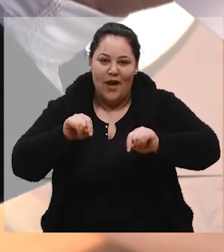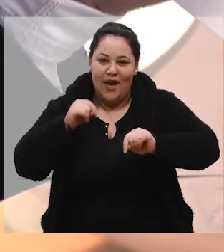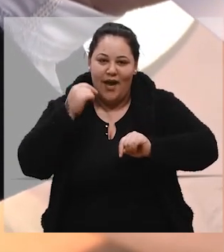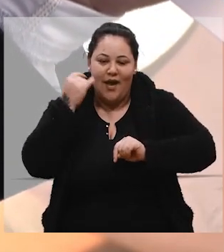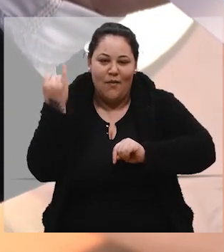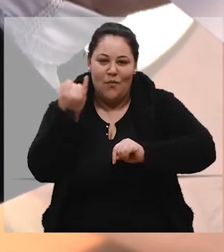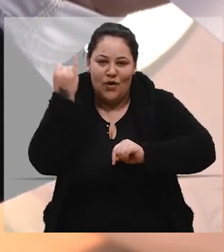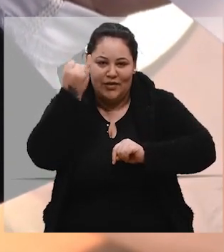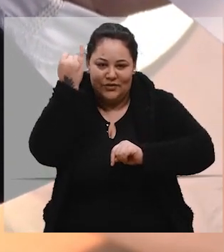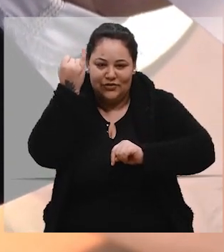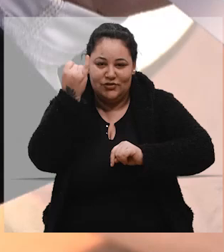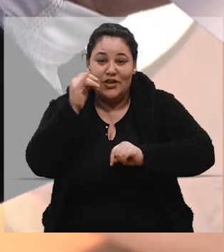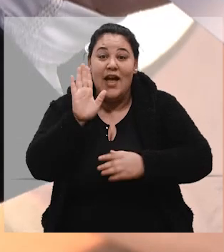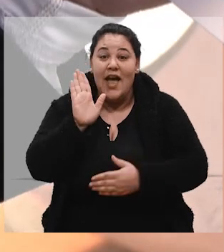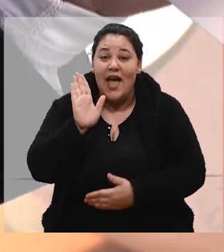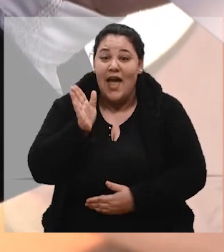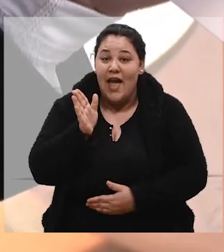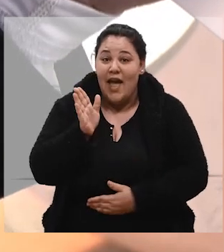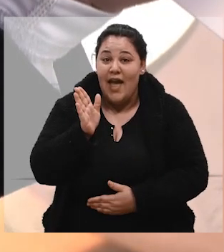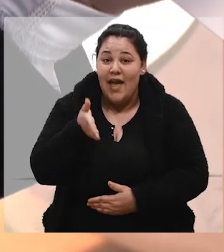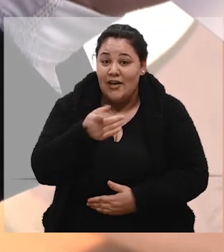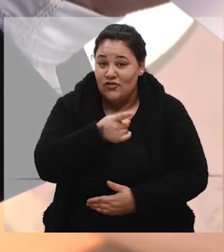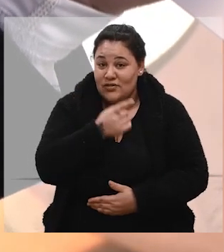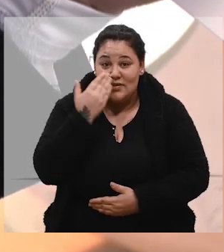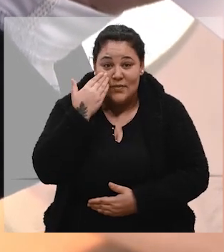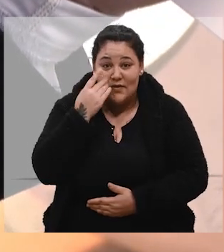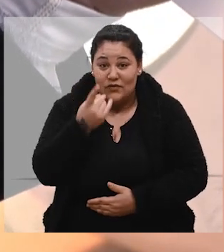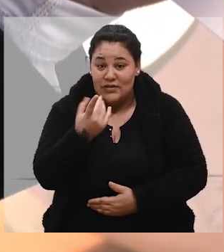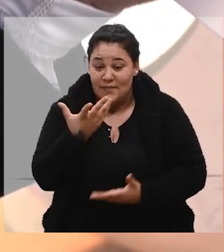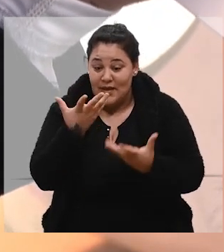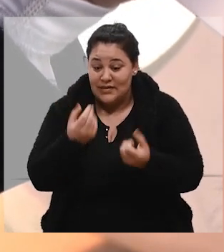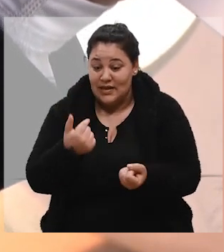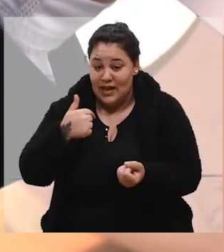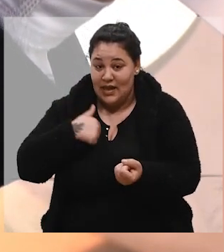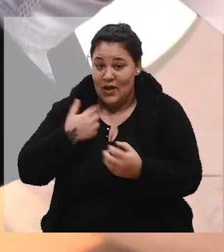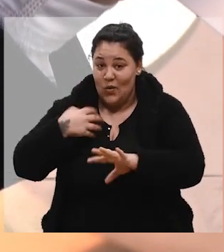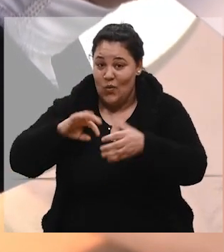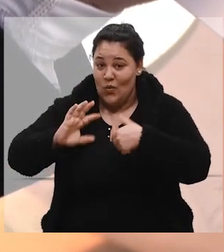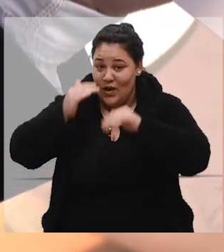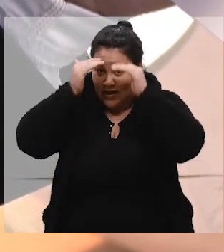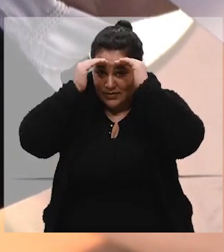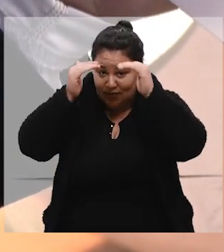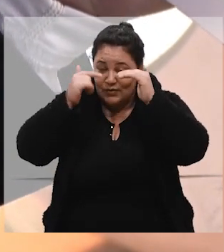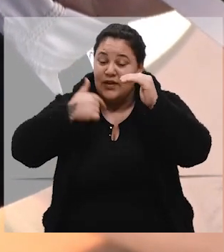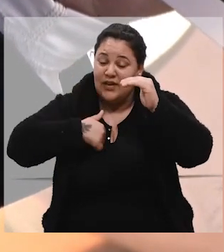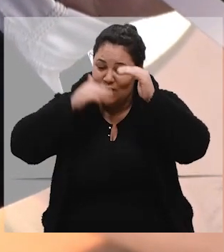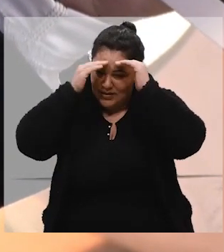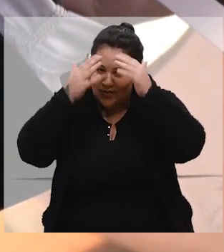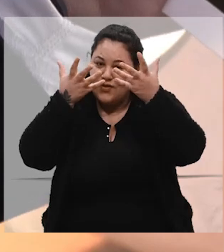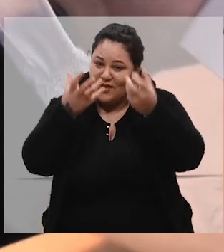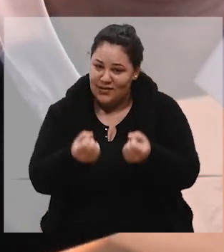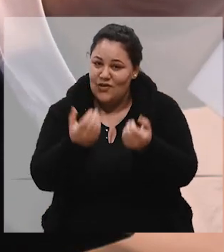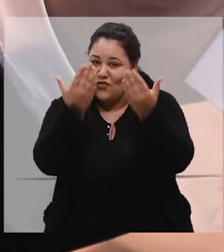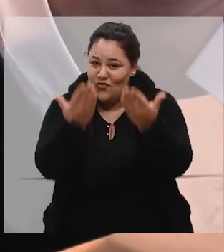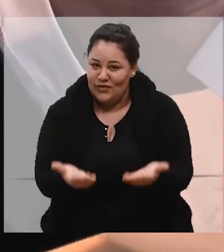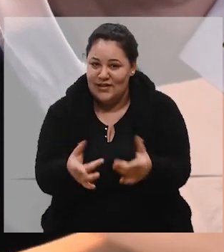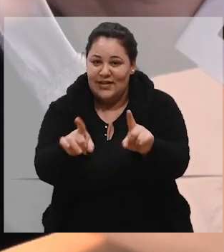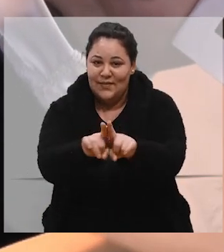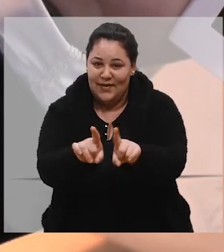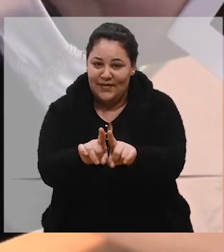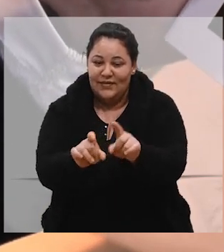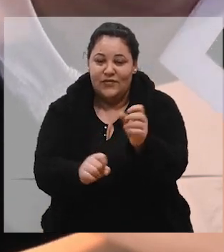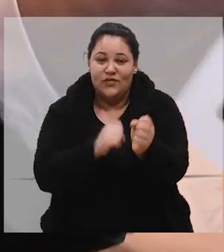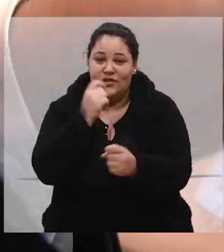que importa. O mais importante é saber que você me aceita e me respeita, assim como eu respeito e aceito você.